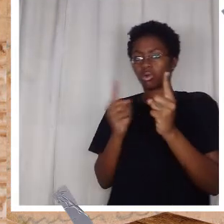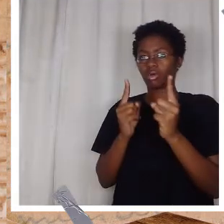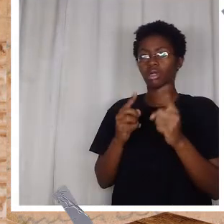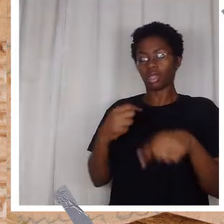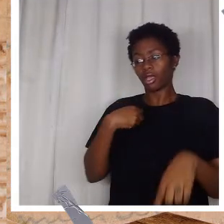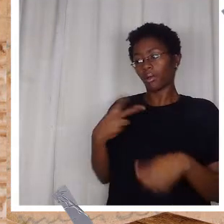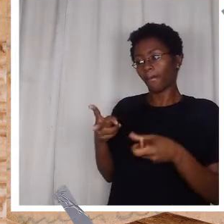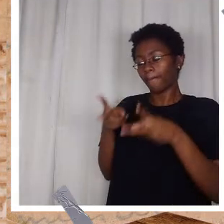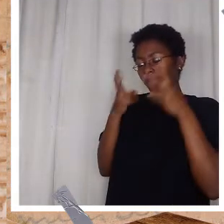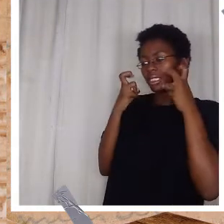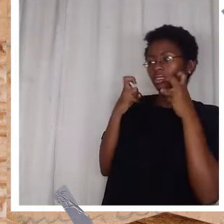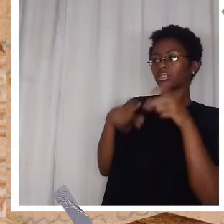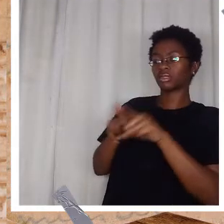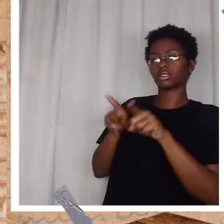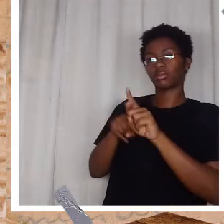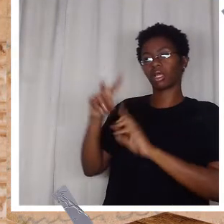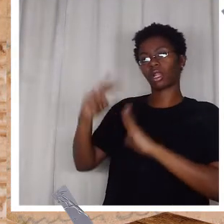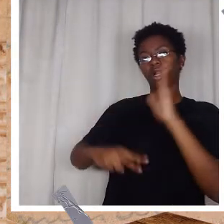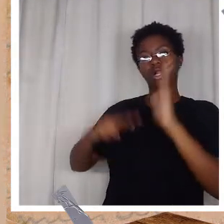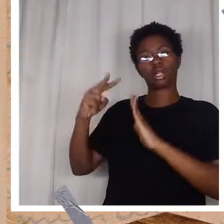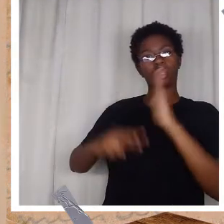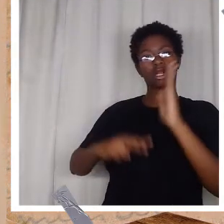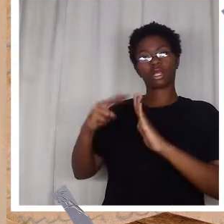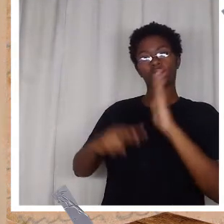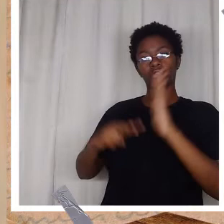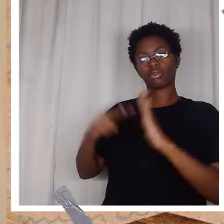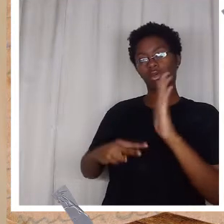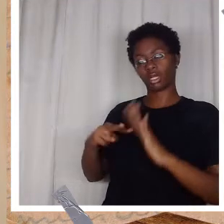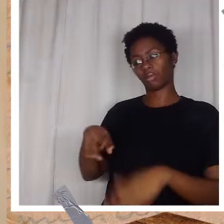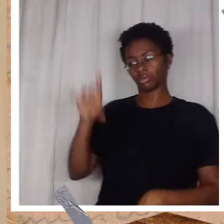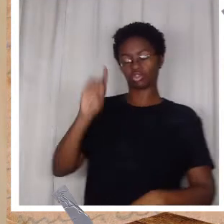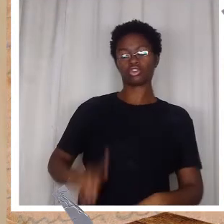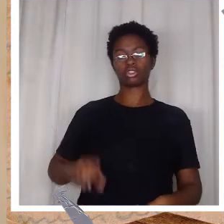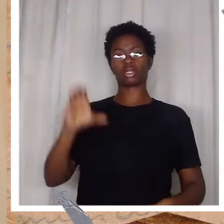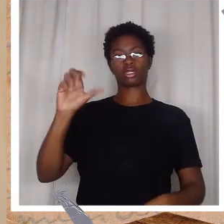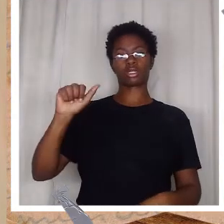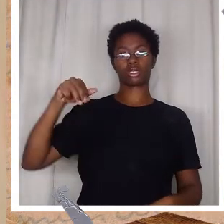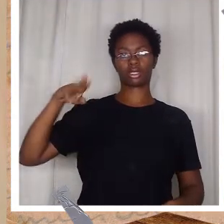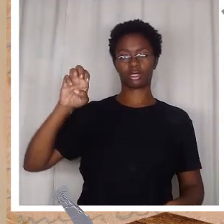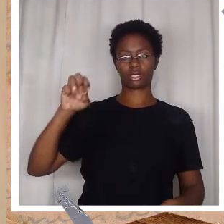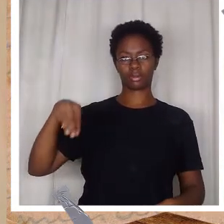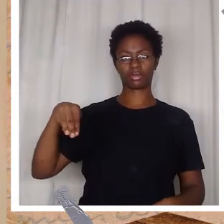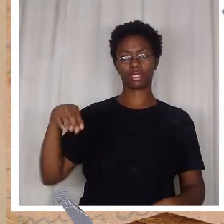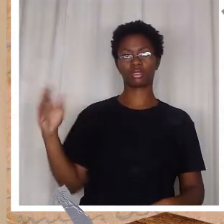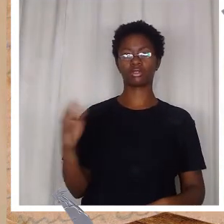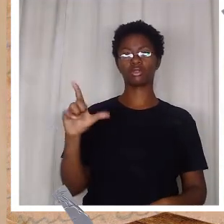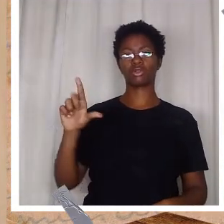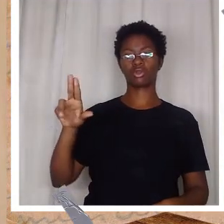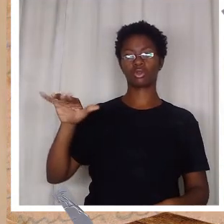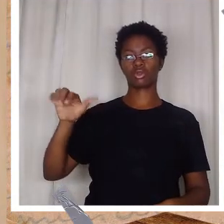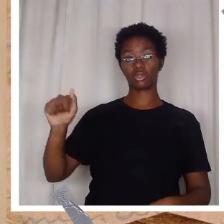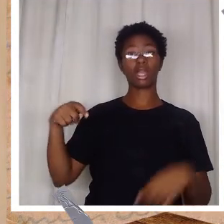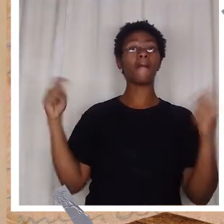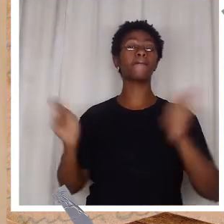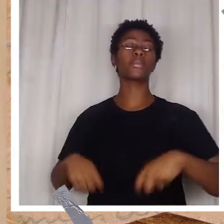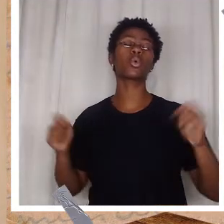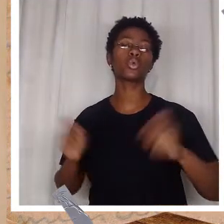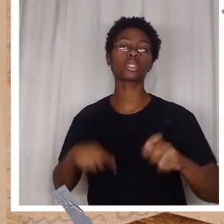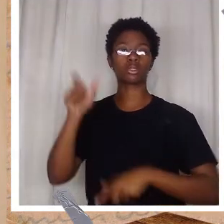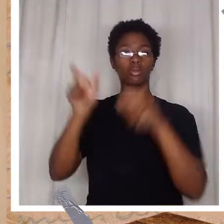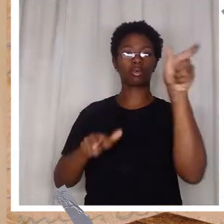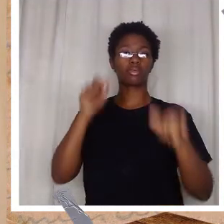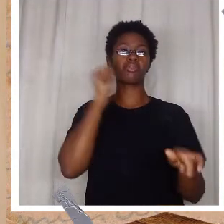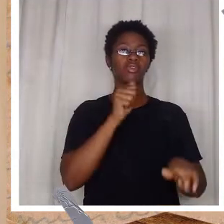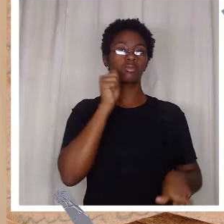eu percebi nessa leitura dirigida pela Carmen Luz a potência que os personagens femininos podiam trazer não só